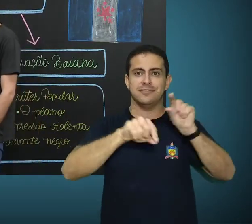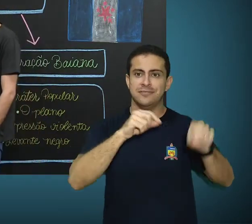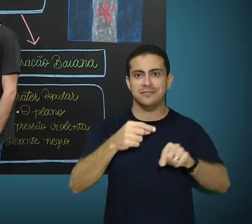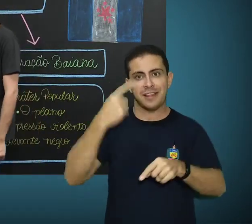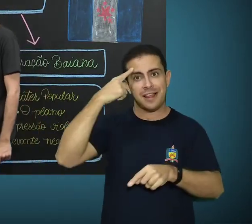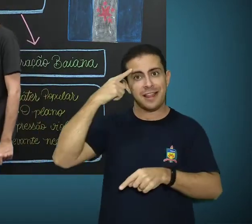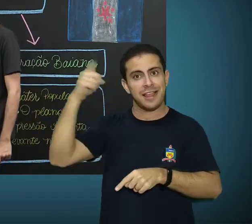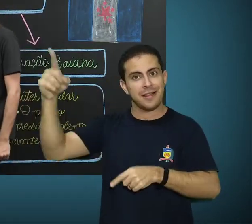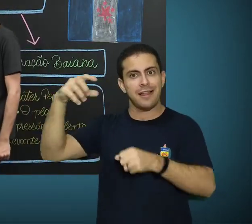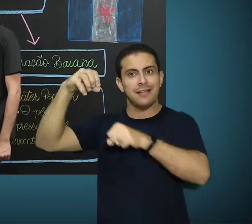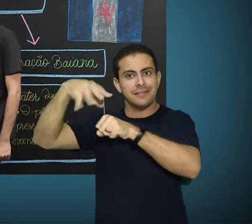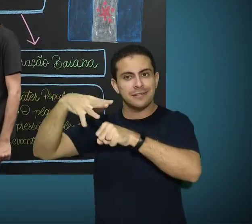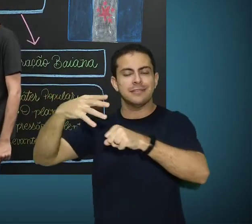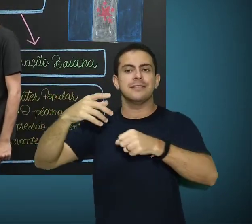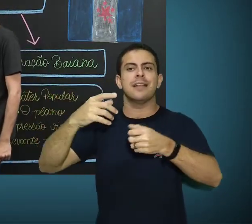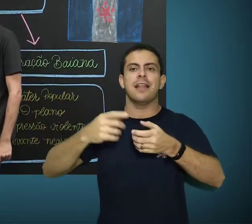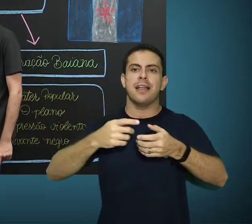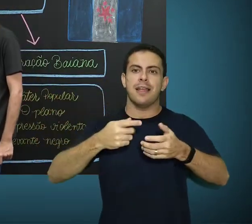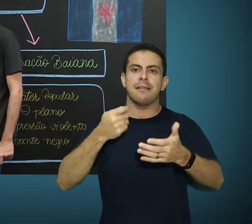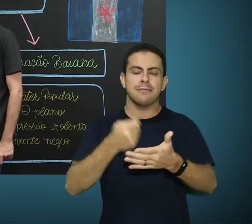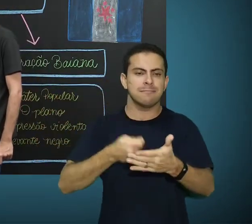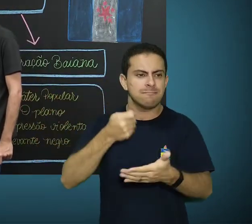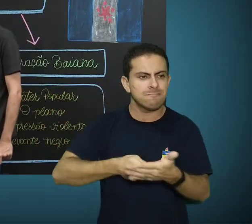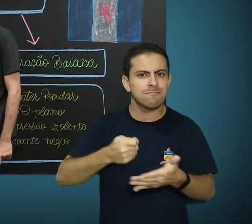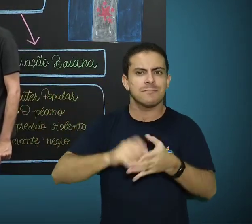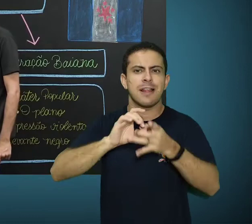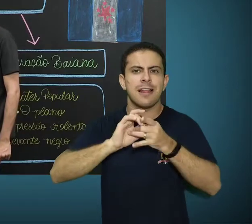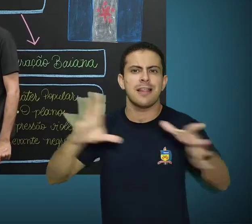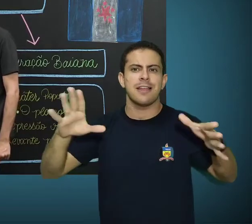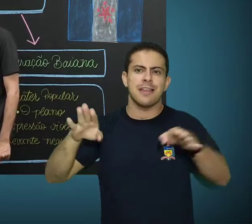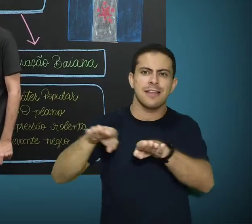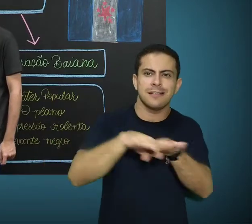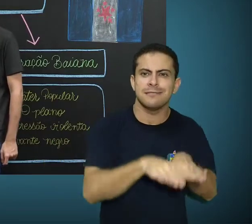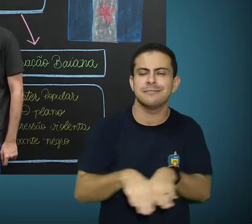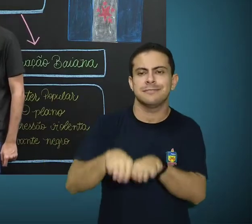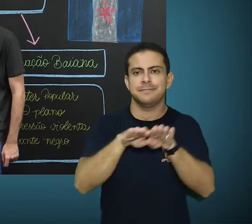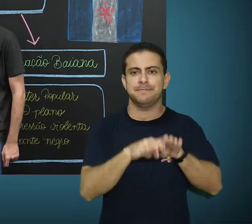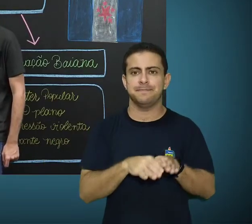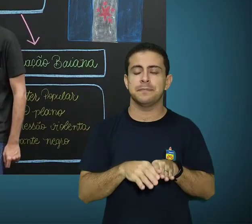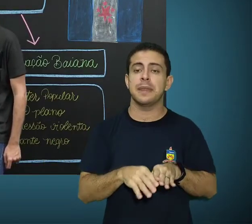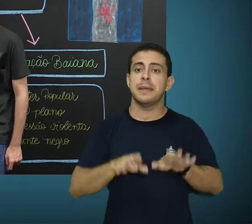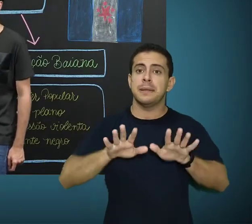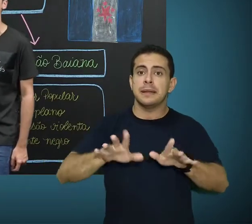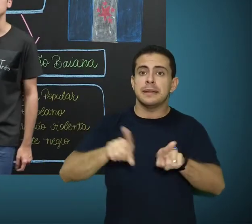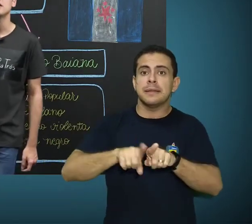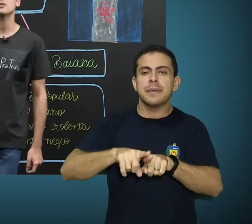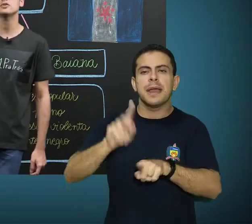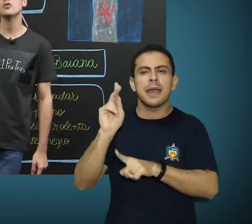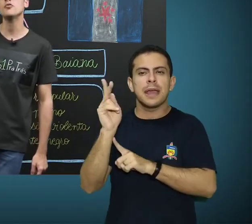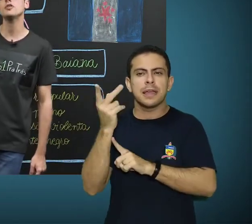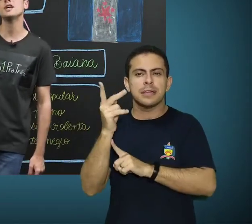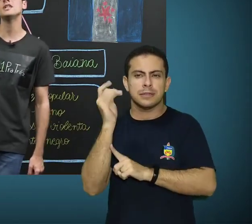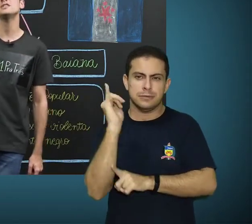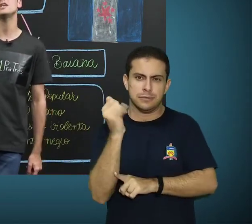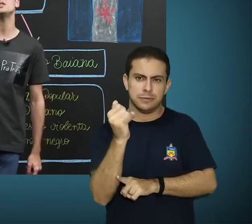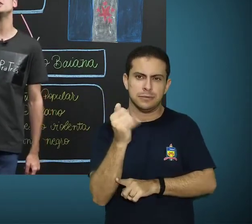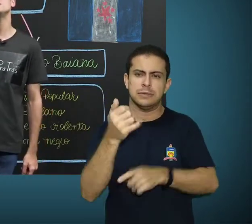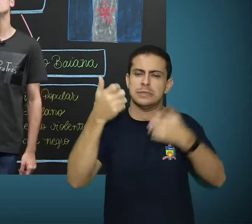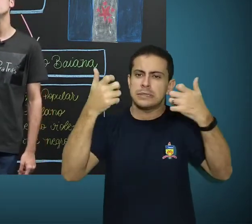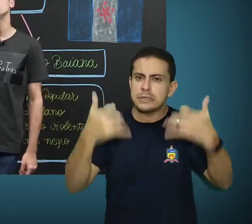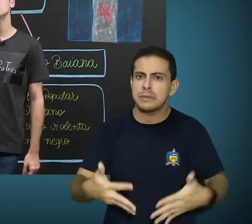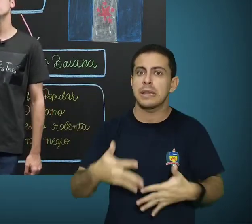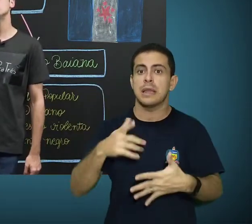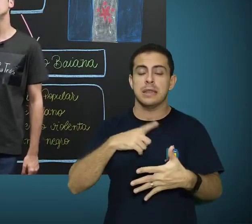de liberdade e igualdade que trazia o iluminismo. No entanto, os historiadores gostam sempre de destacar que os inconfidentes